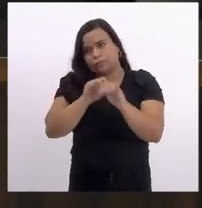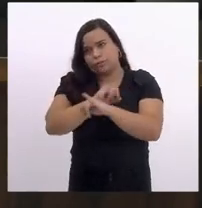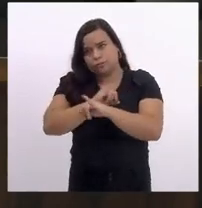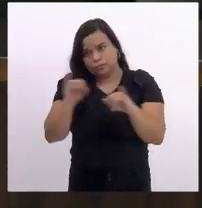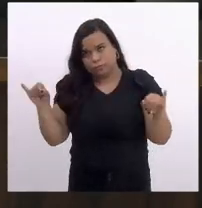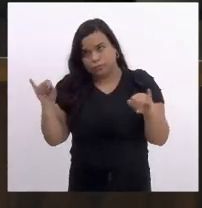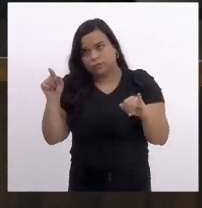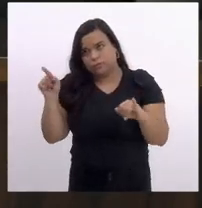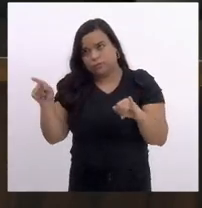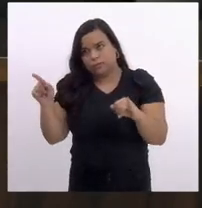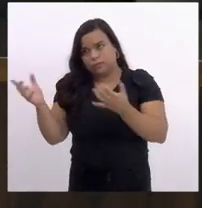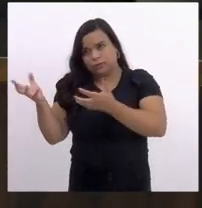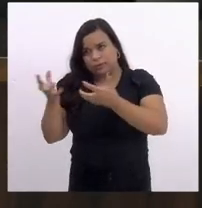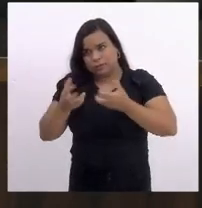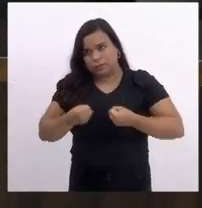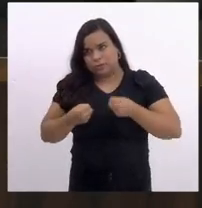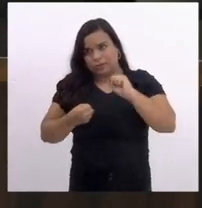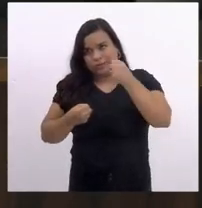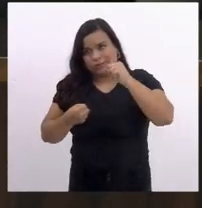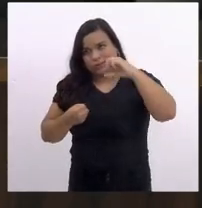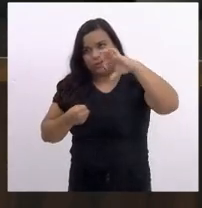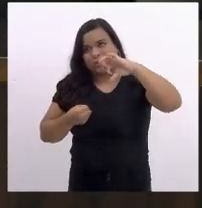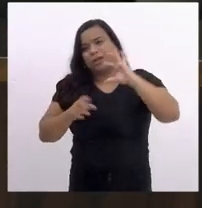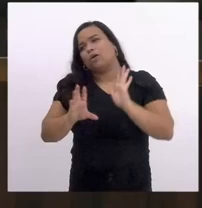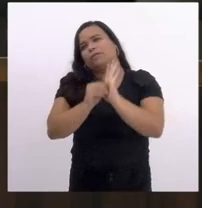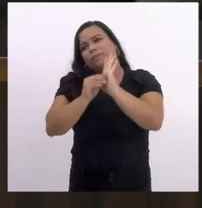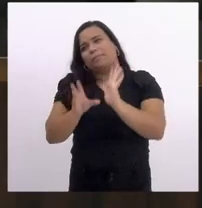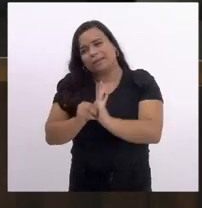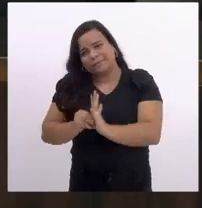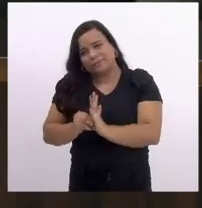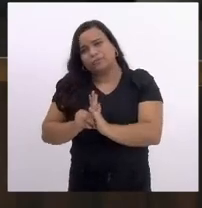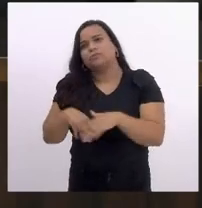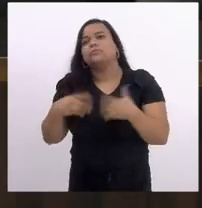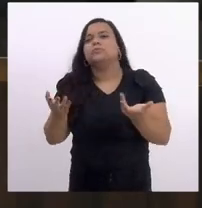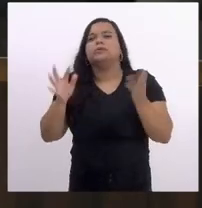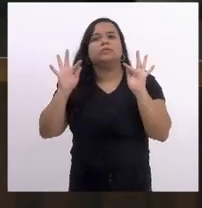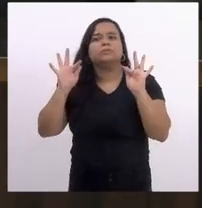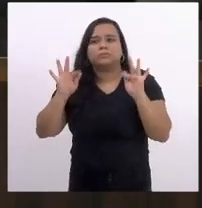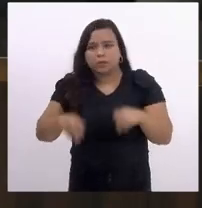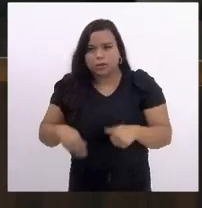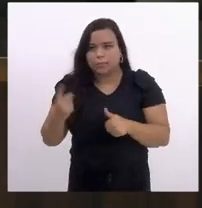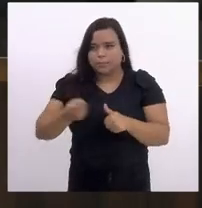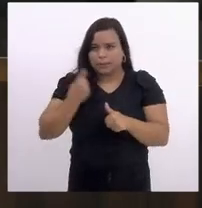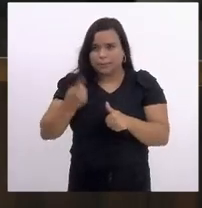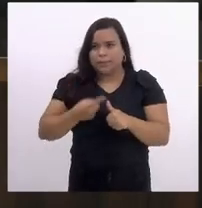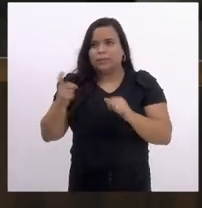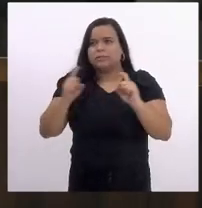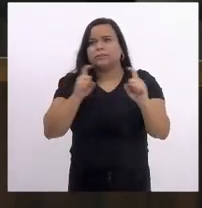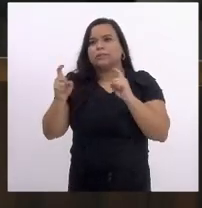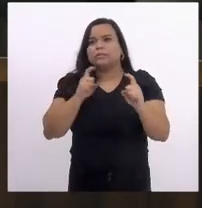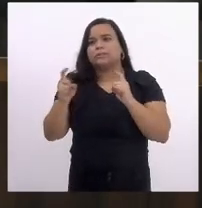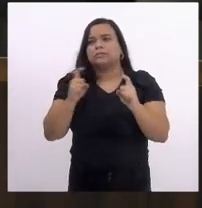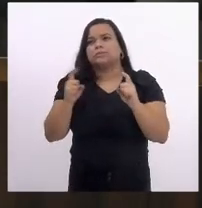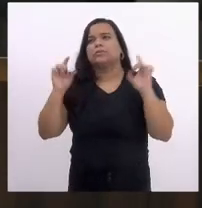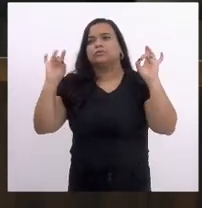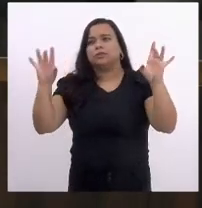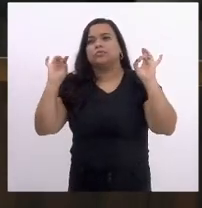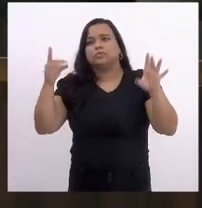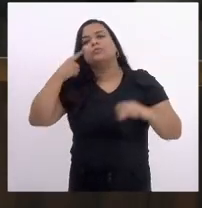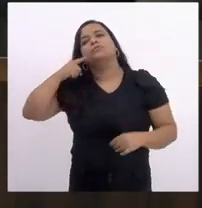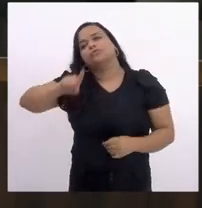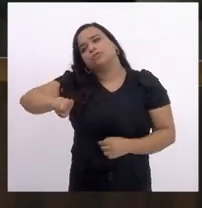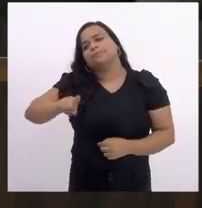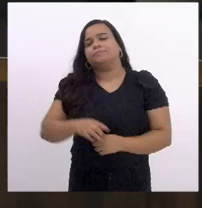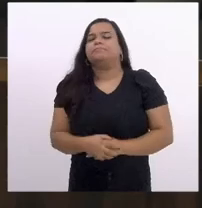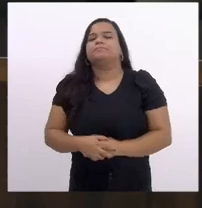teria recebido 89 emendas. Está encerrada a primeira sessão extraordinária do dia. Havendo número legal sobre a